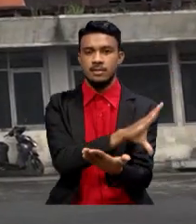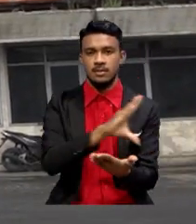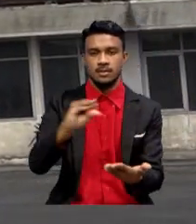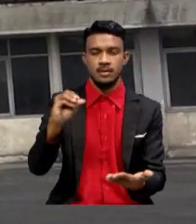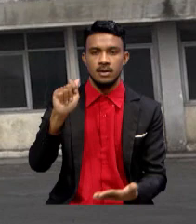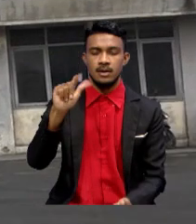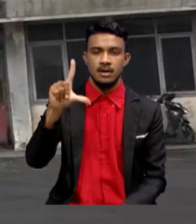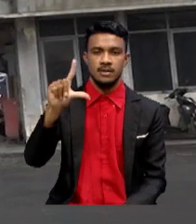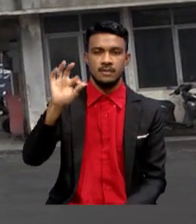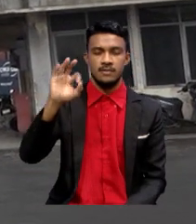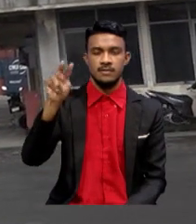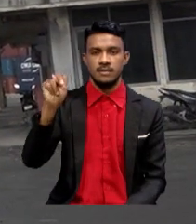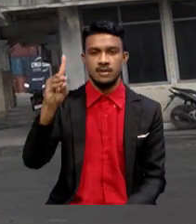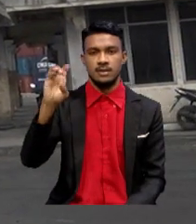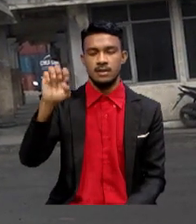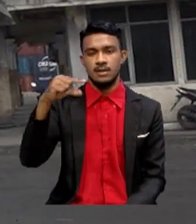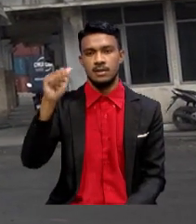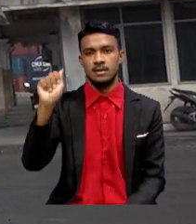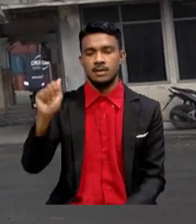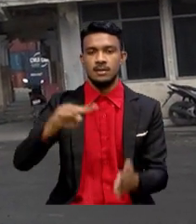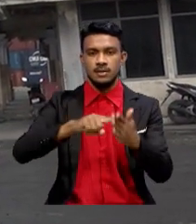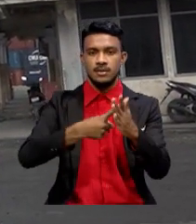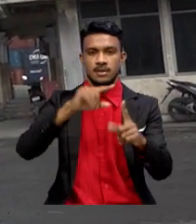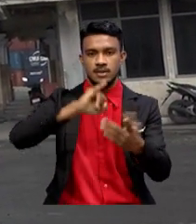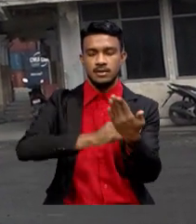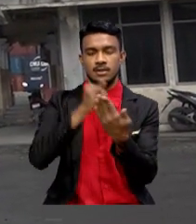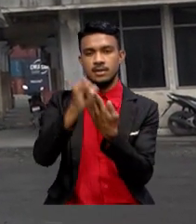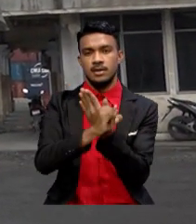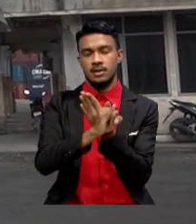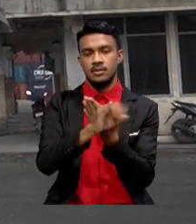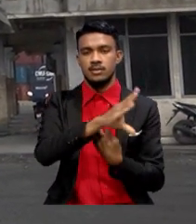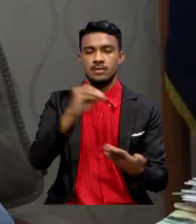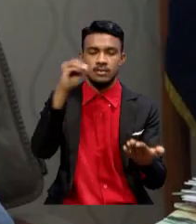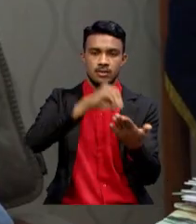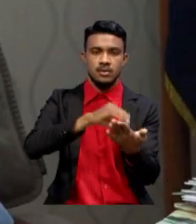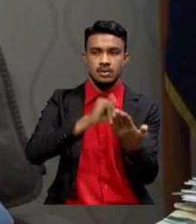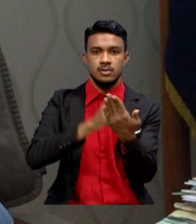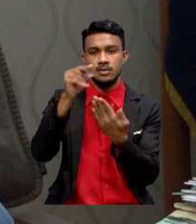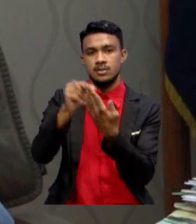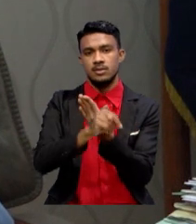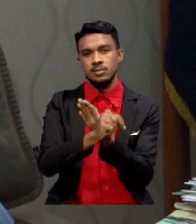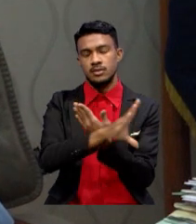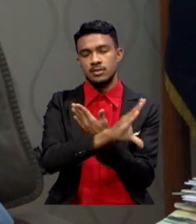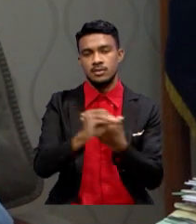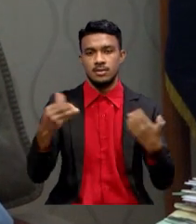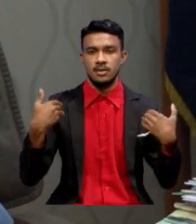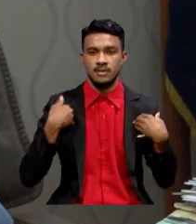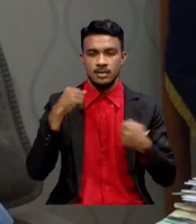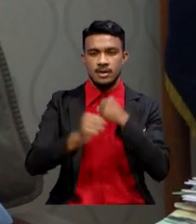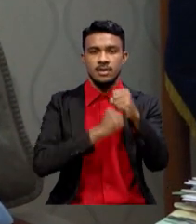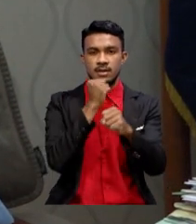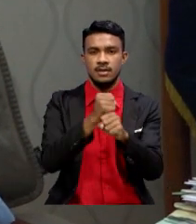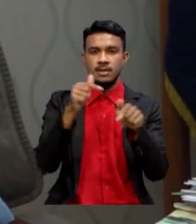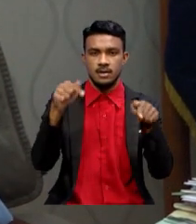cobre durante fulan lima, ha huhu si janeiro to junho tinang ne. Janeiro to junho nian batina ni